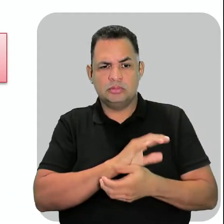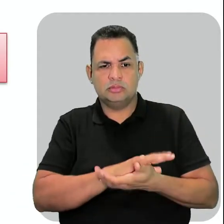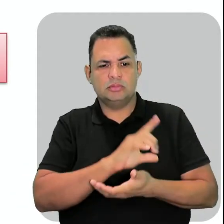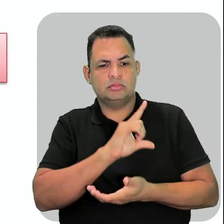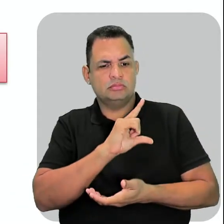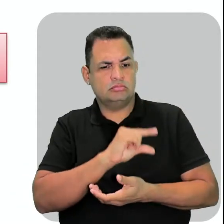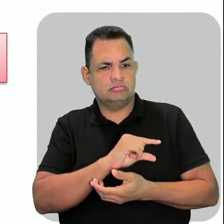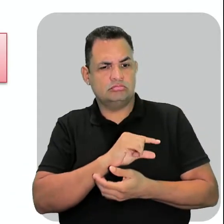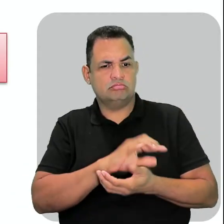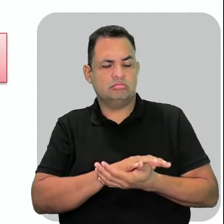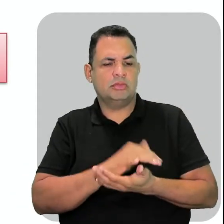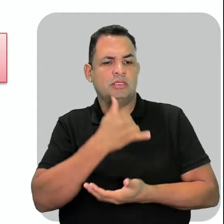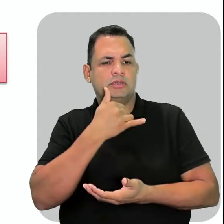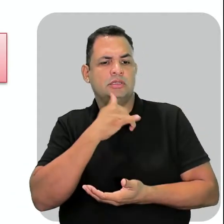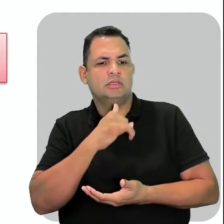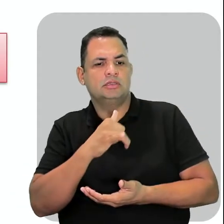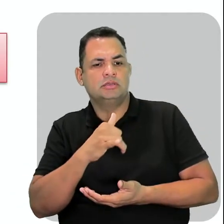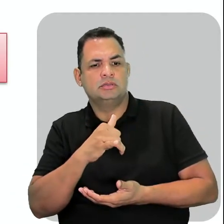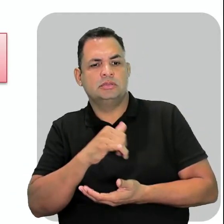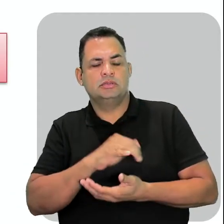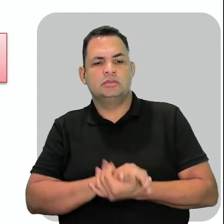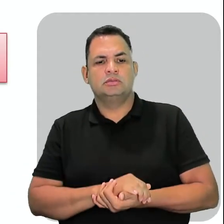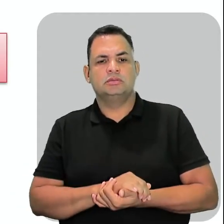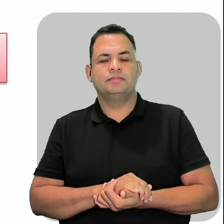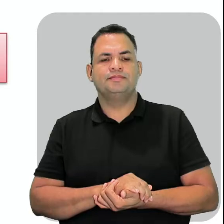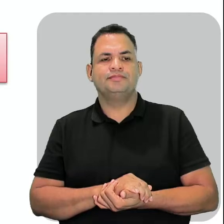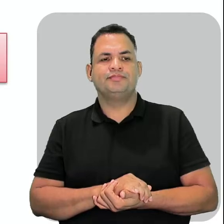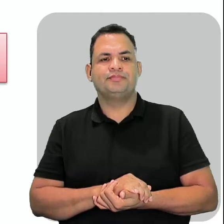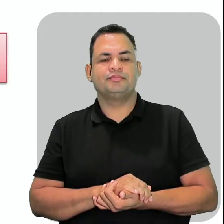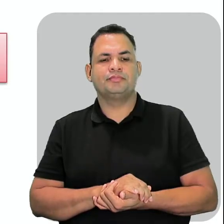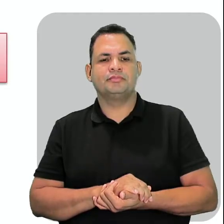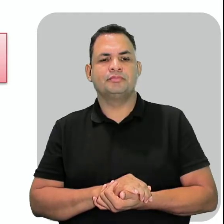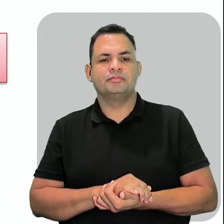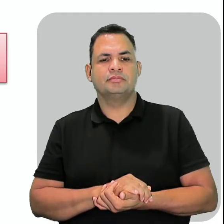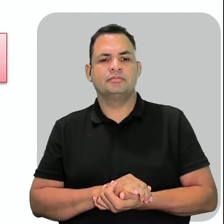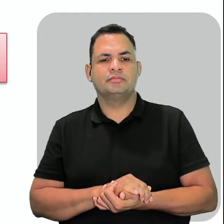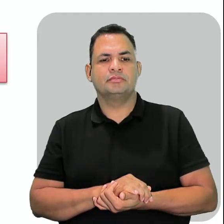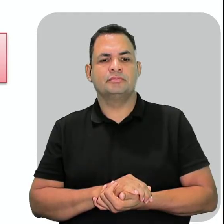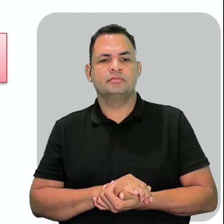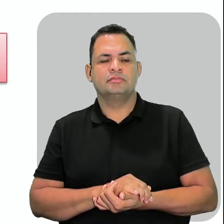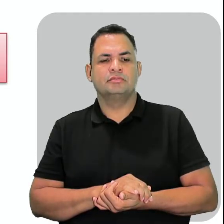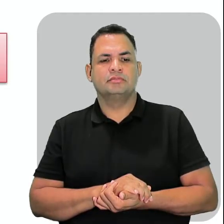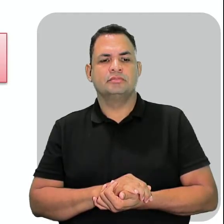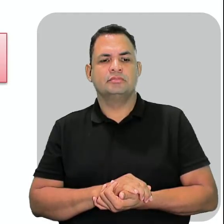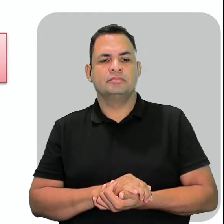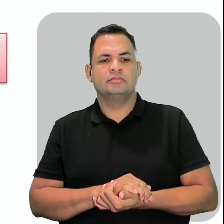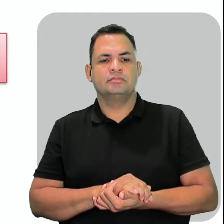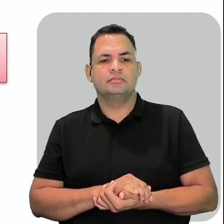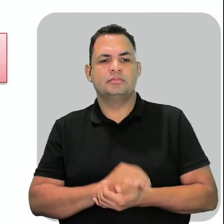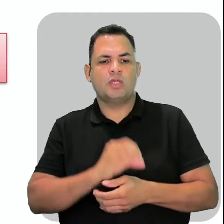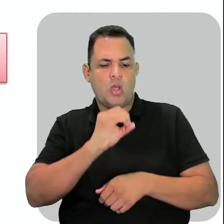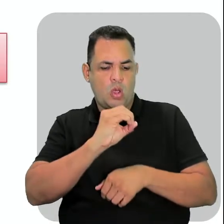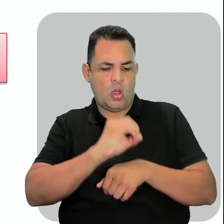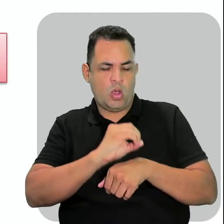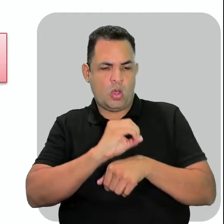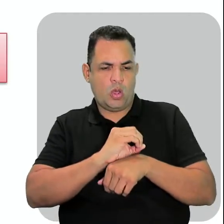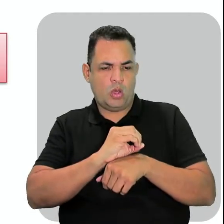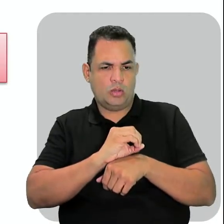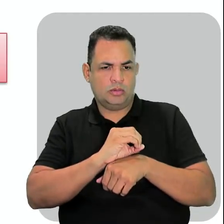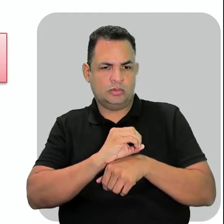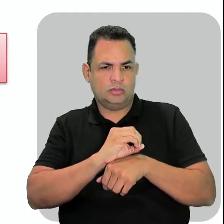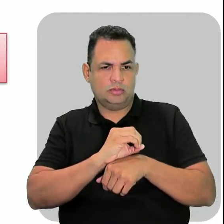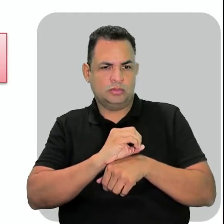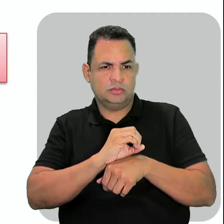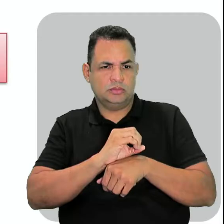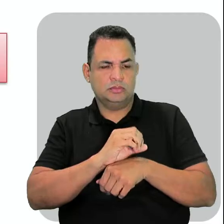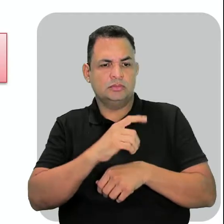baixa a eletronegatividade dele, né? Nesse caso aqui, esse oxigênio azulzinho, ele vem e,